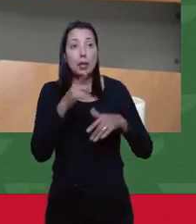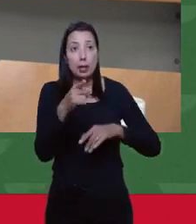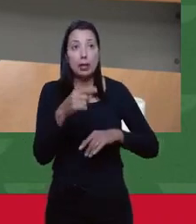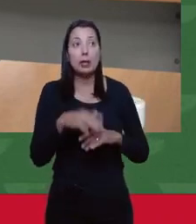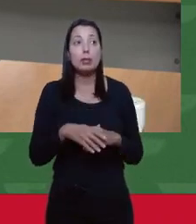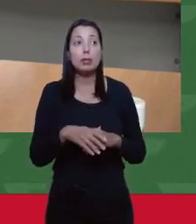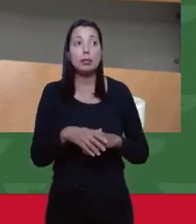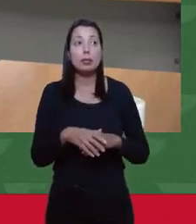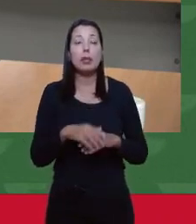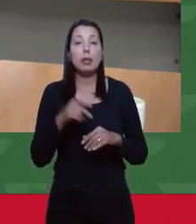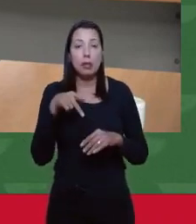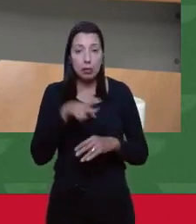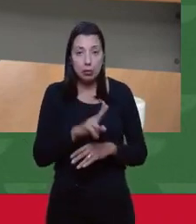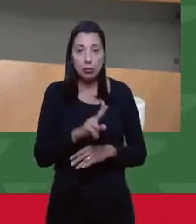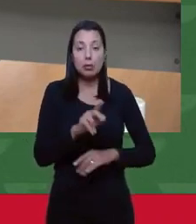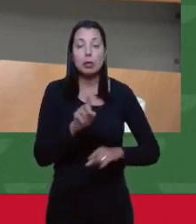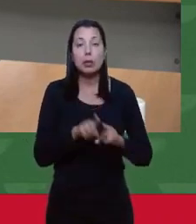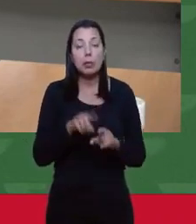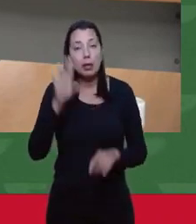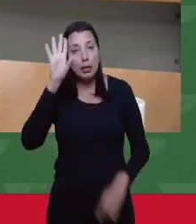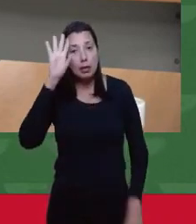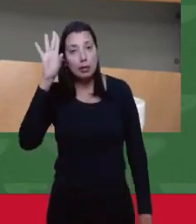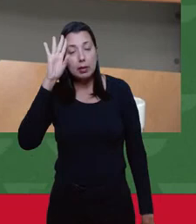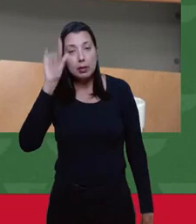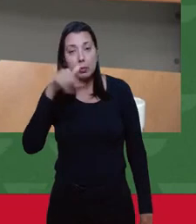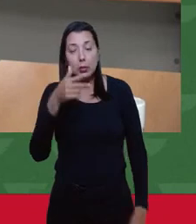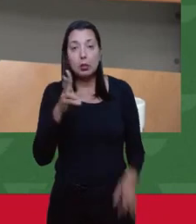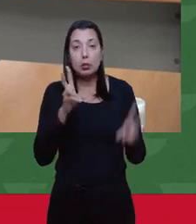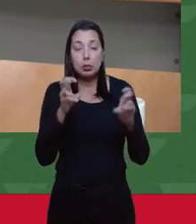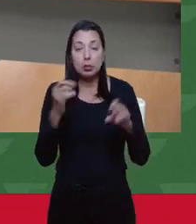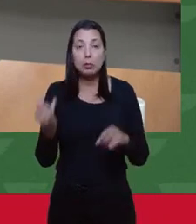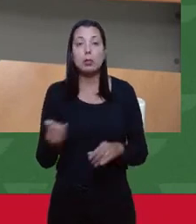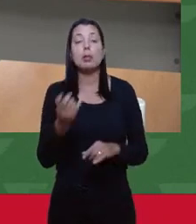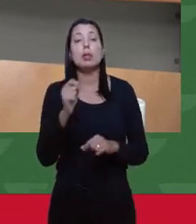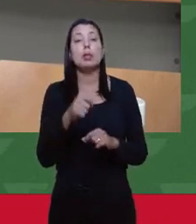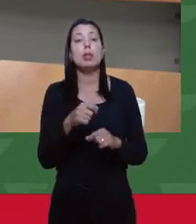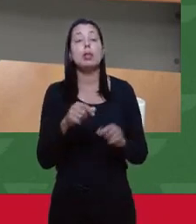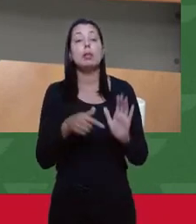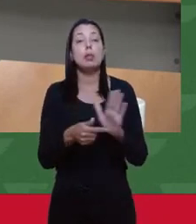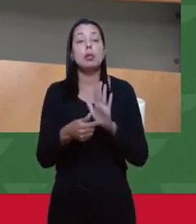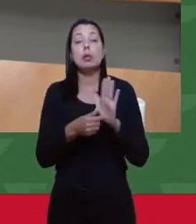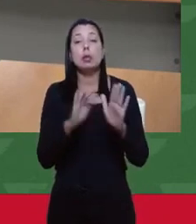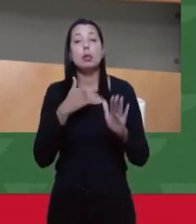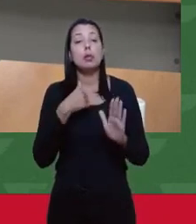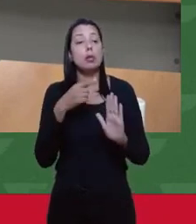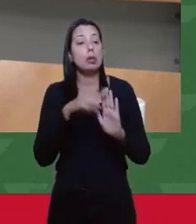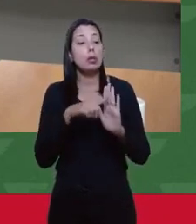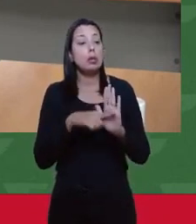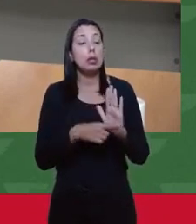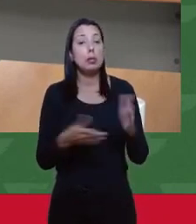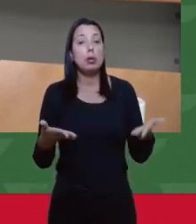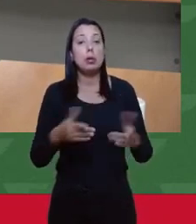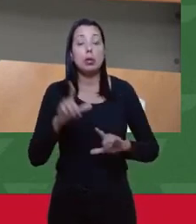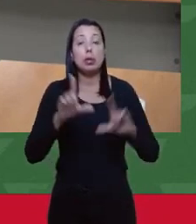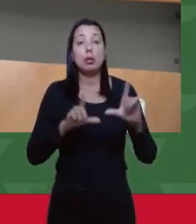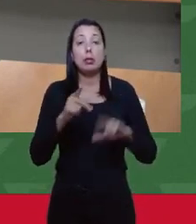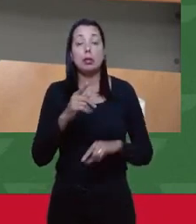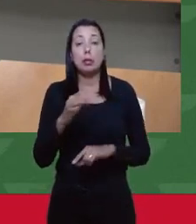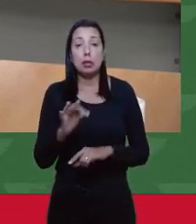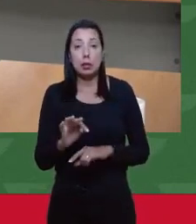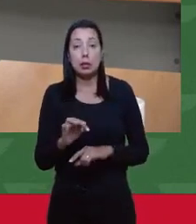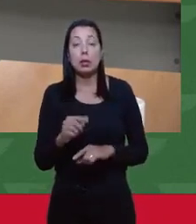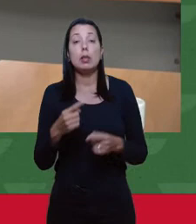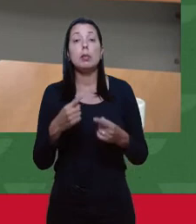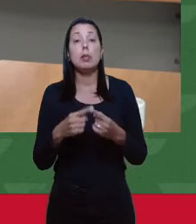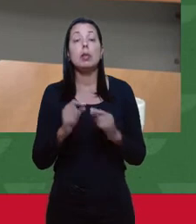Luziane Lins vai continuar essa reflexão sobre esse tema tão importante que estamos trazendo para o nosso programa hoje da TV PT, que é o programa